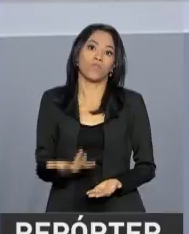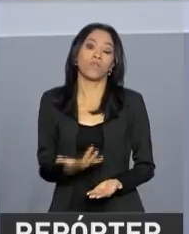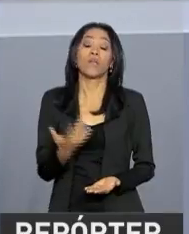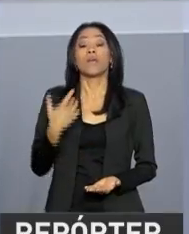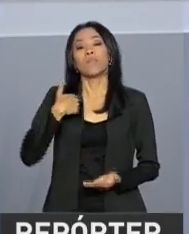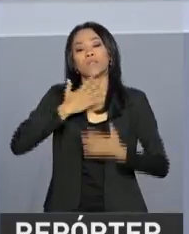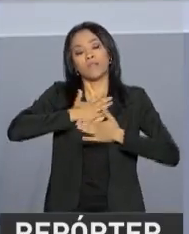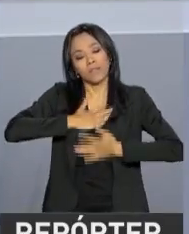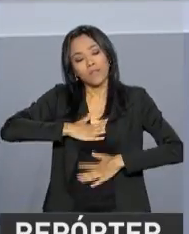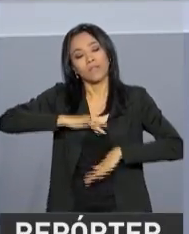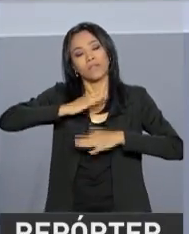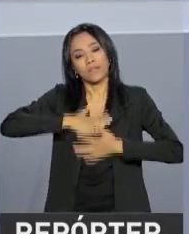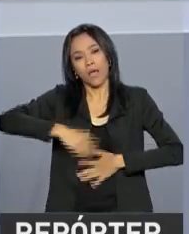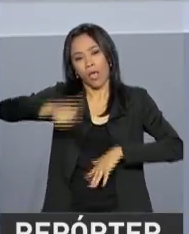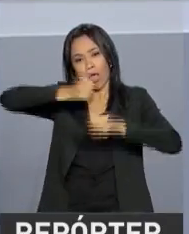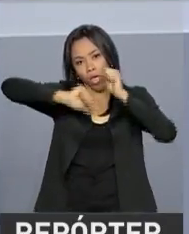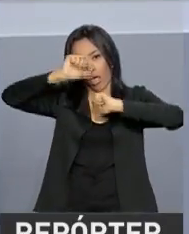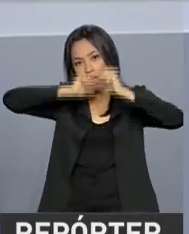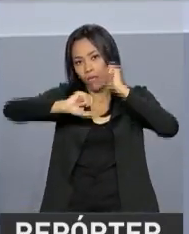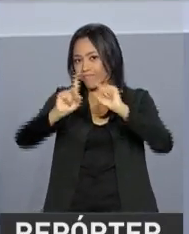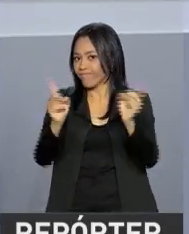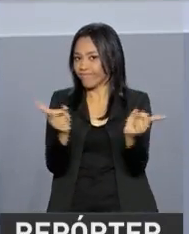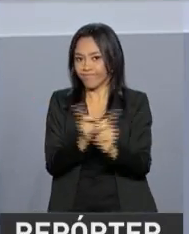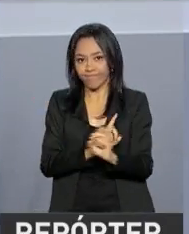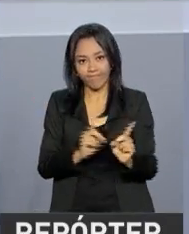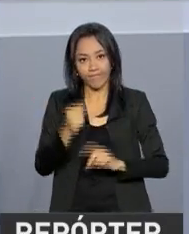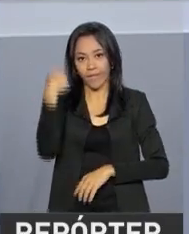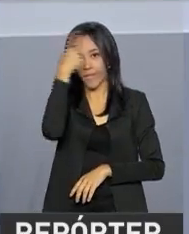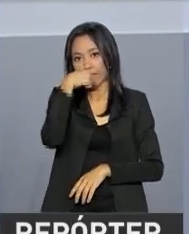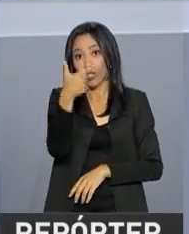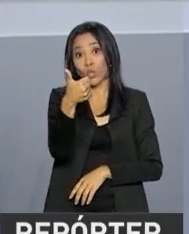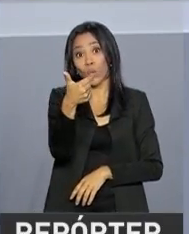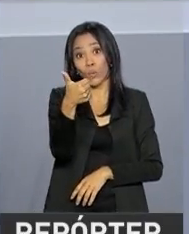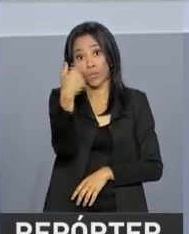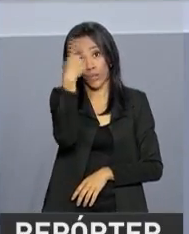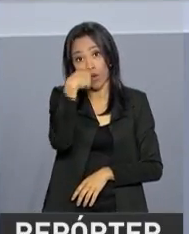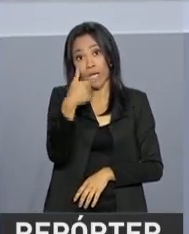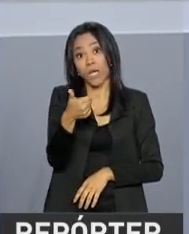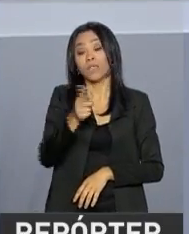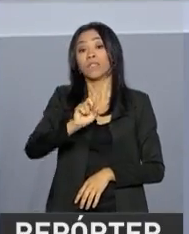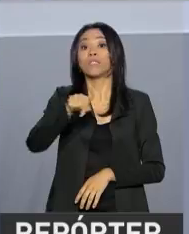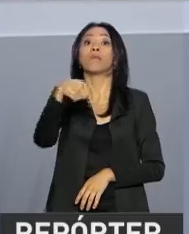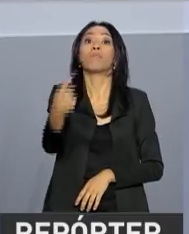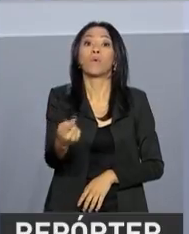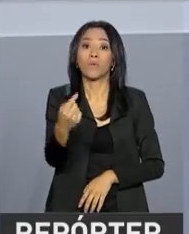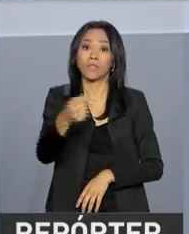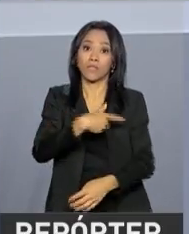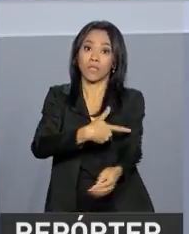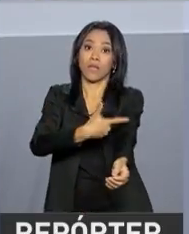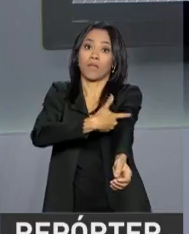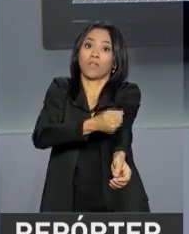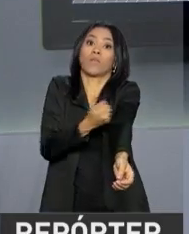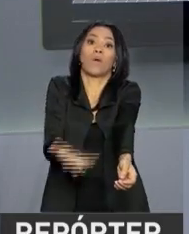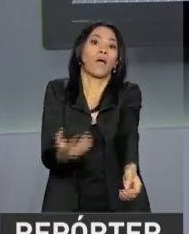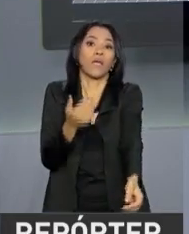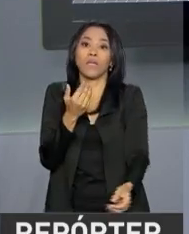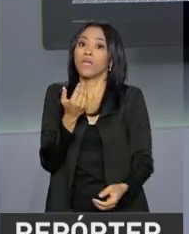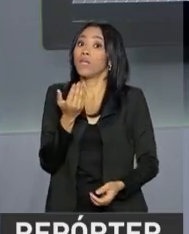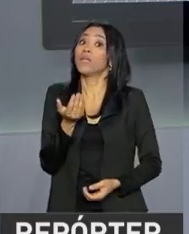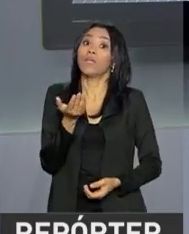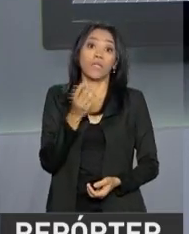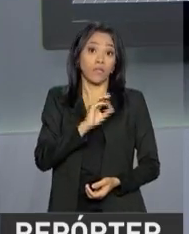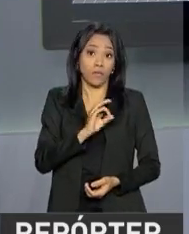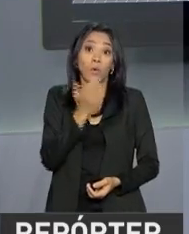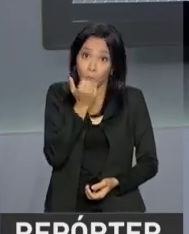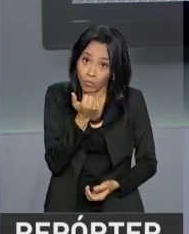descansados não ter ingerido bebidas alcoólicas nas 12 horas anteriores à doação e não estar em jejum e